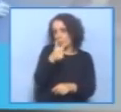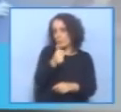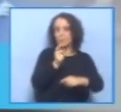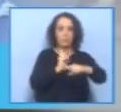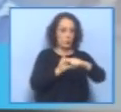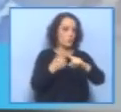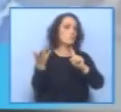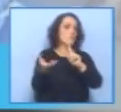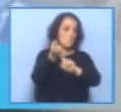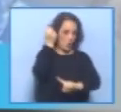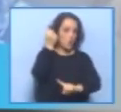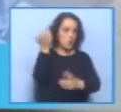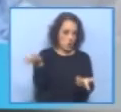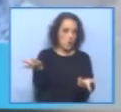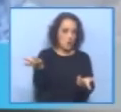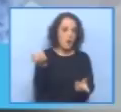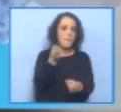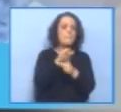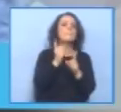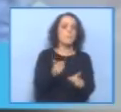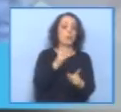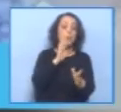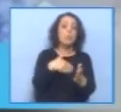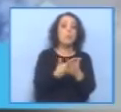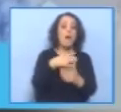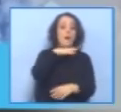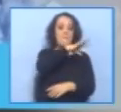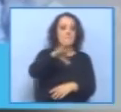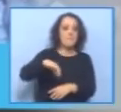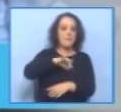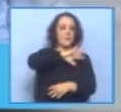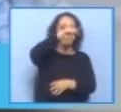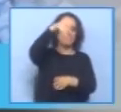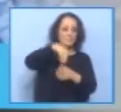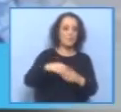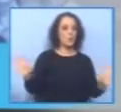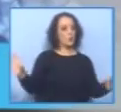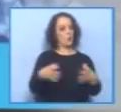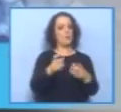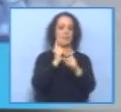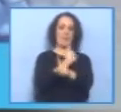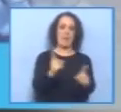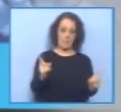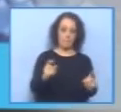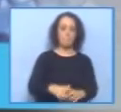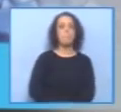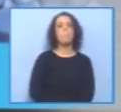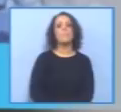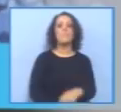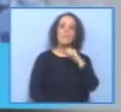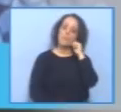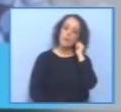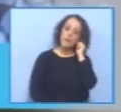acabamos por colocar as famílias na grande família que é a própria comunidade. Depois,